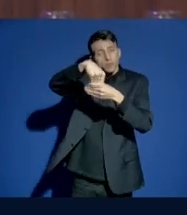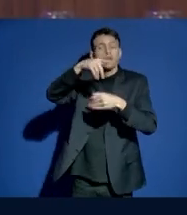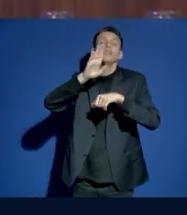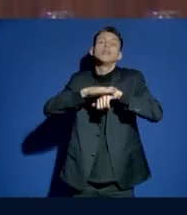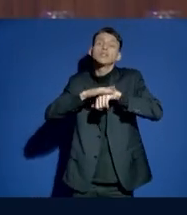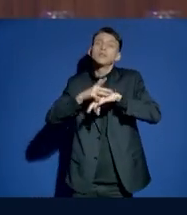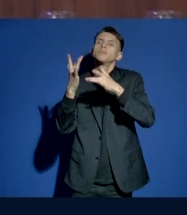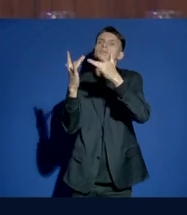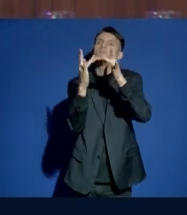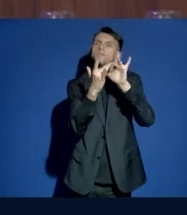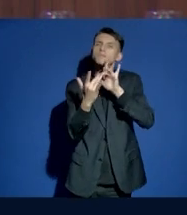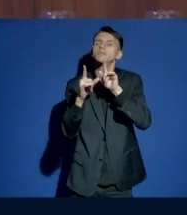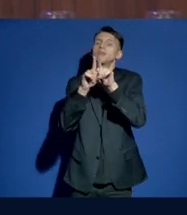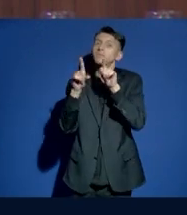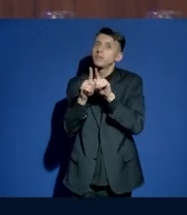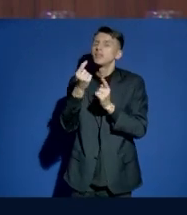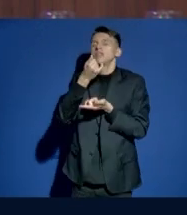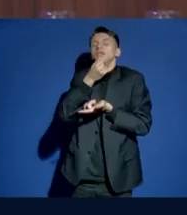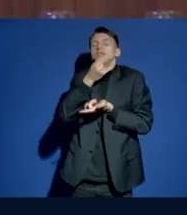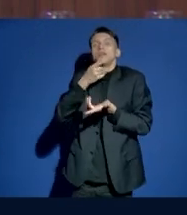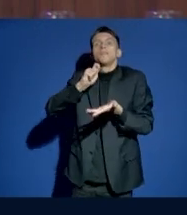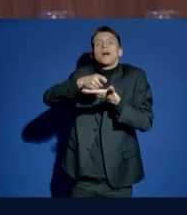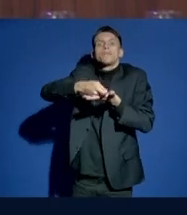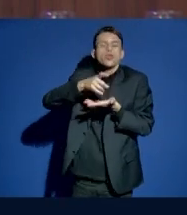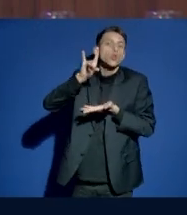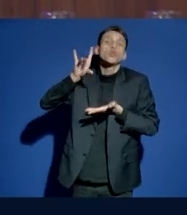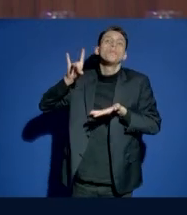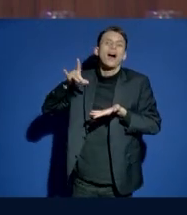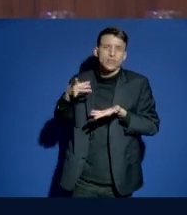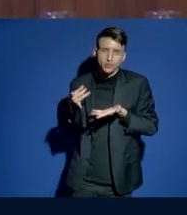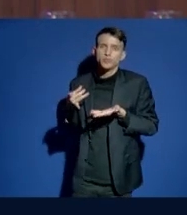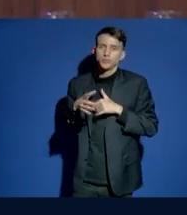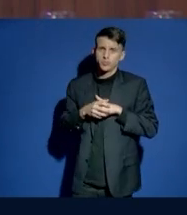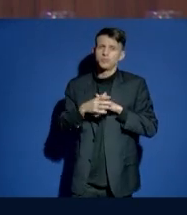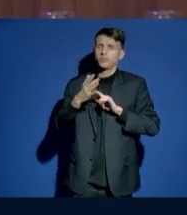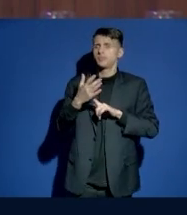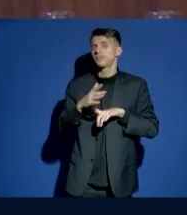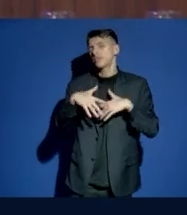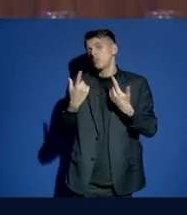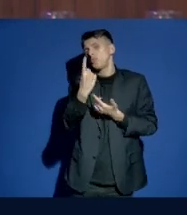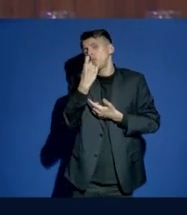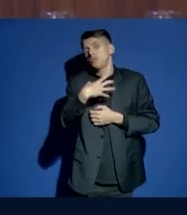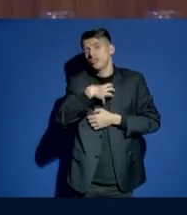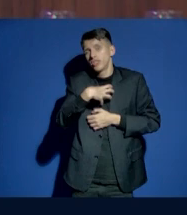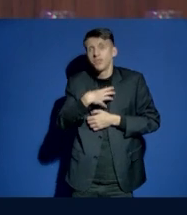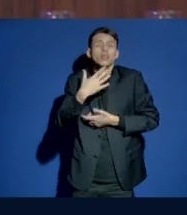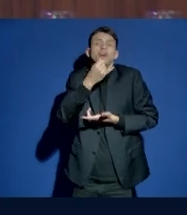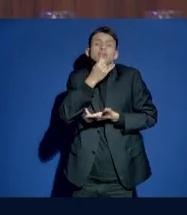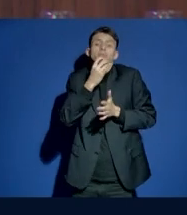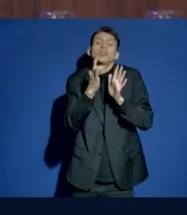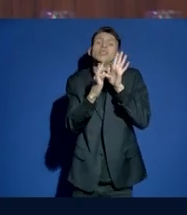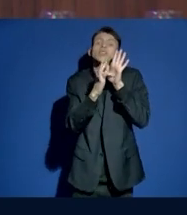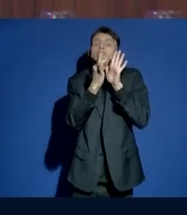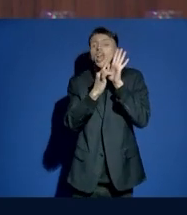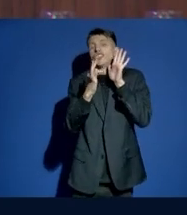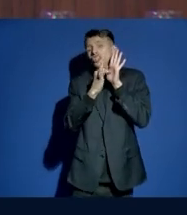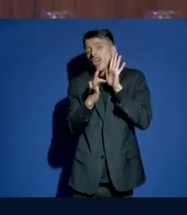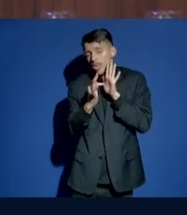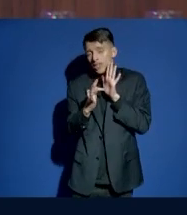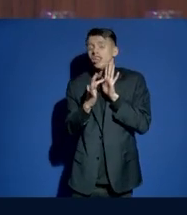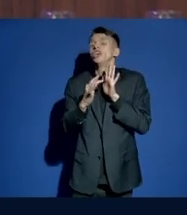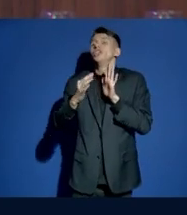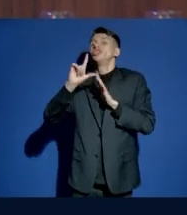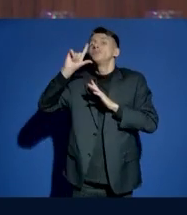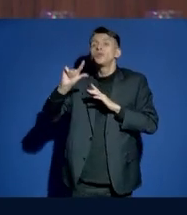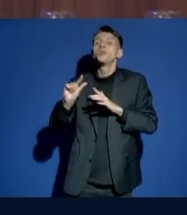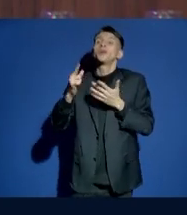trazendo sistema de pagamento automático até que é uma coisa interessante que a única forma que eu vejo de baixa tarifa Porque nós não vamos mexer em